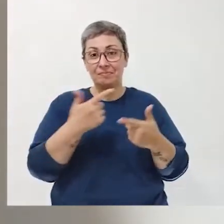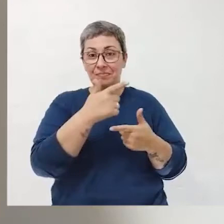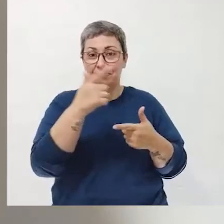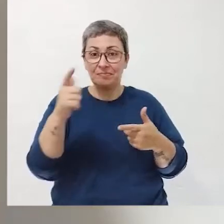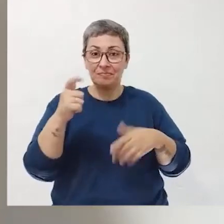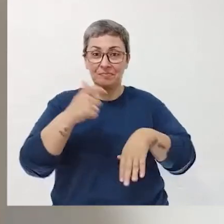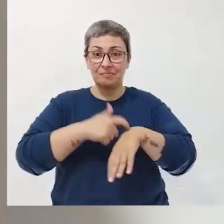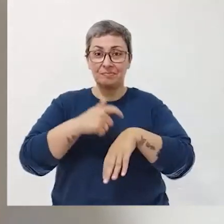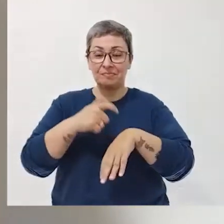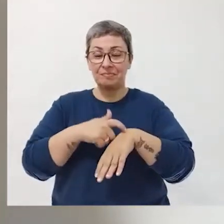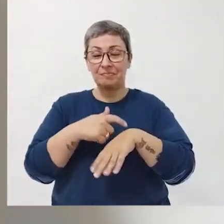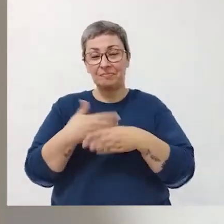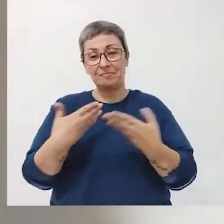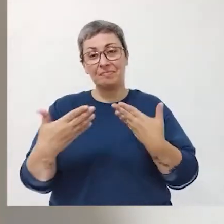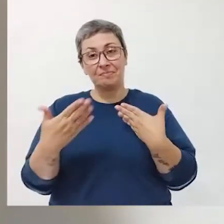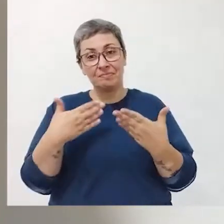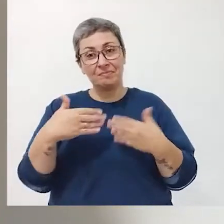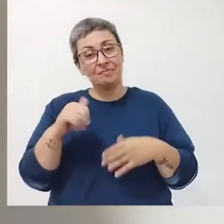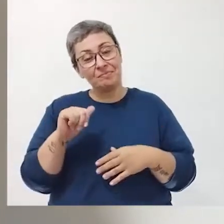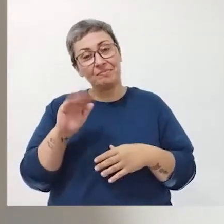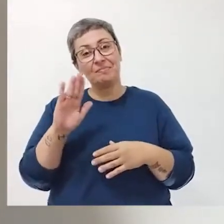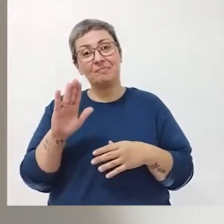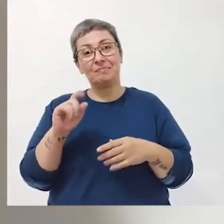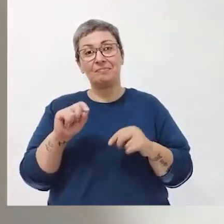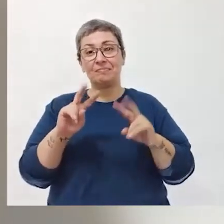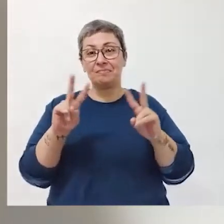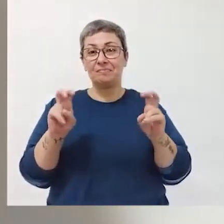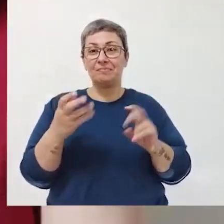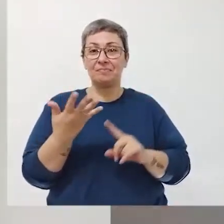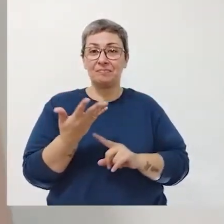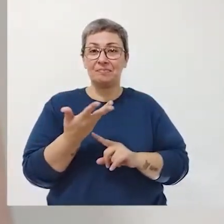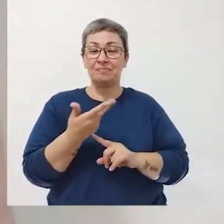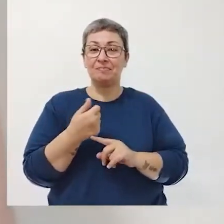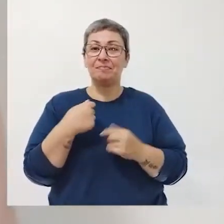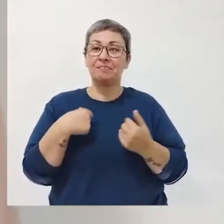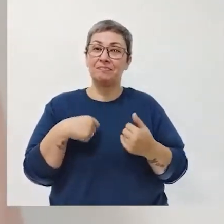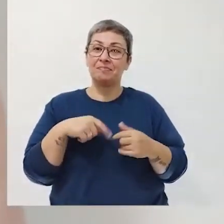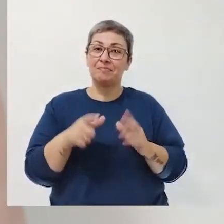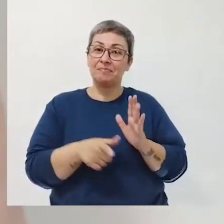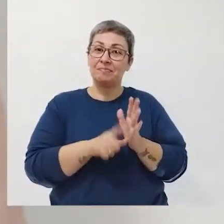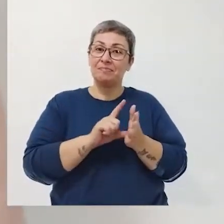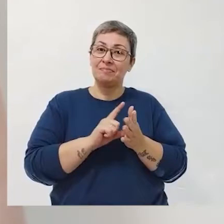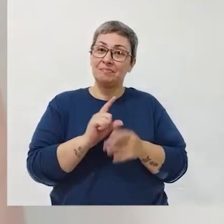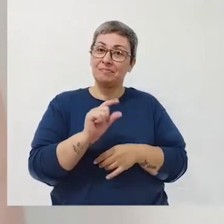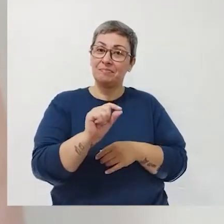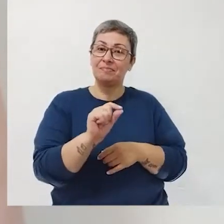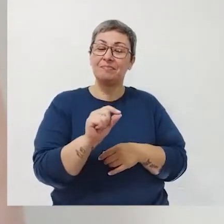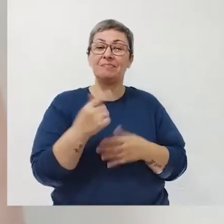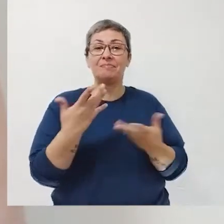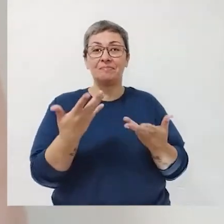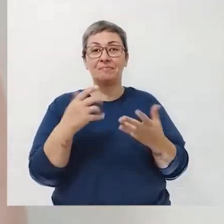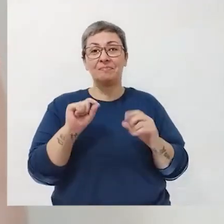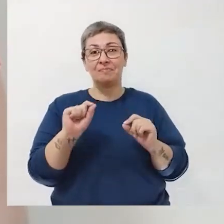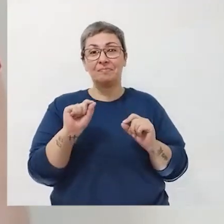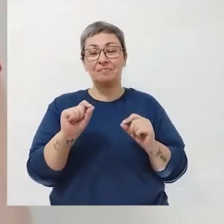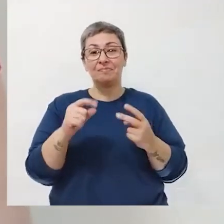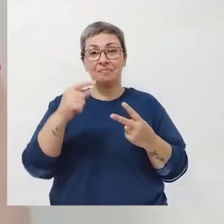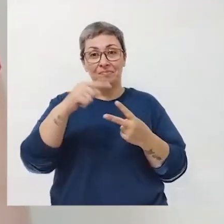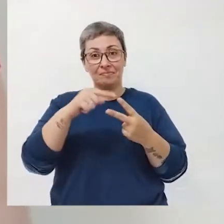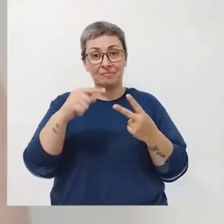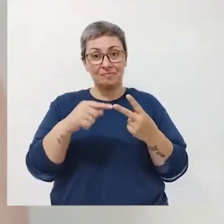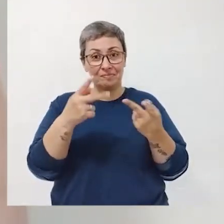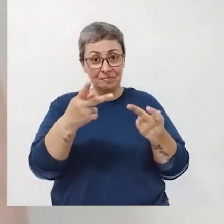outros momentos para a gente conversar um pouquinho mais sobre arte. E antes de ir embora, eu quero fazer